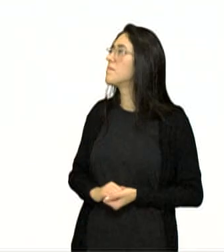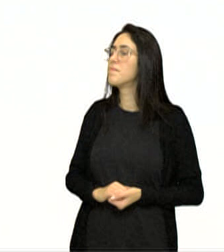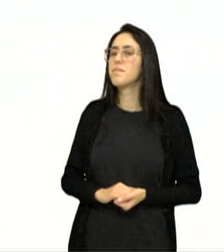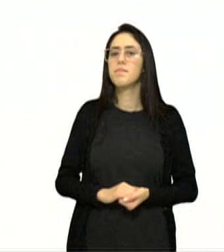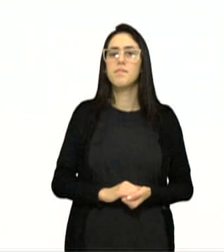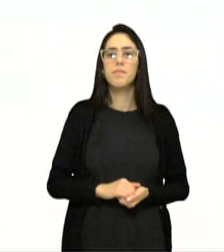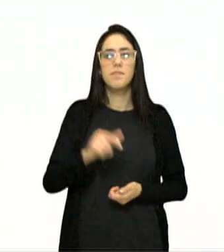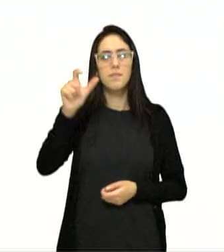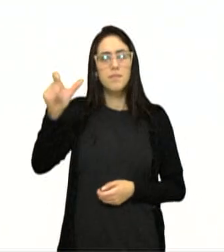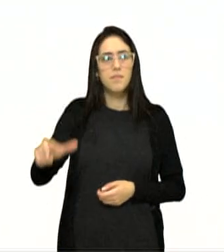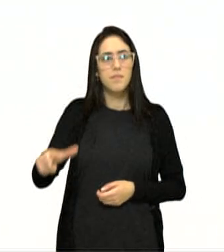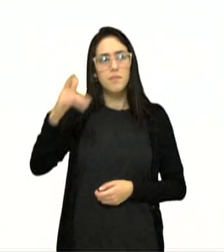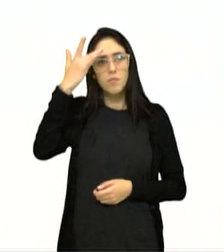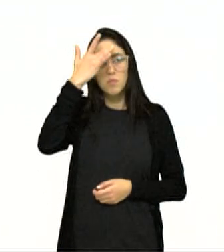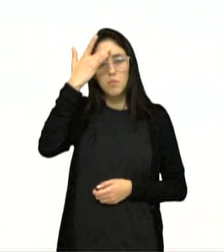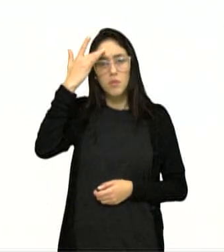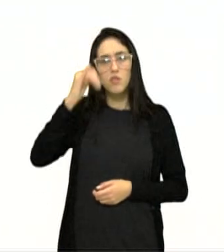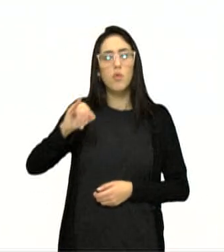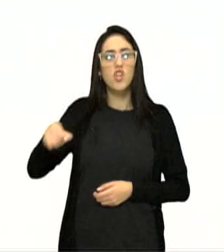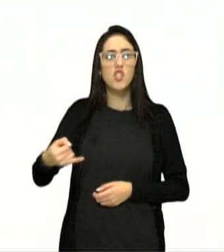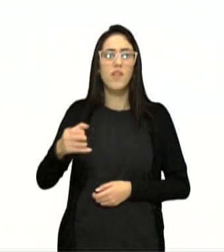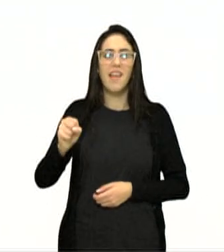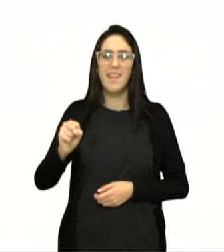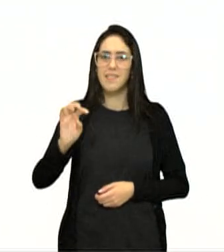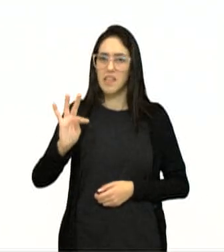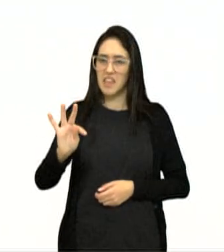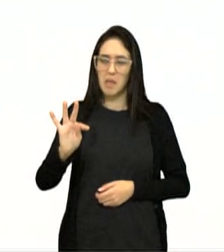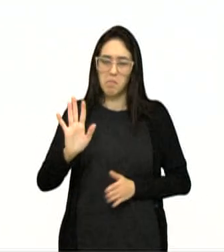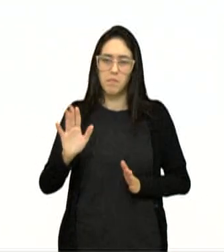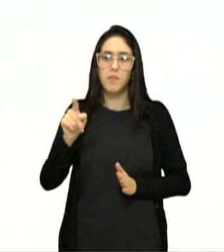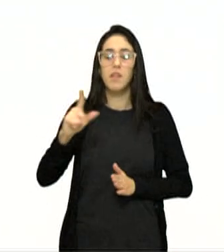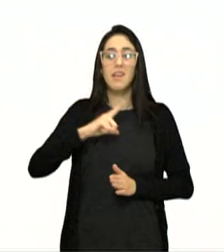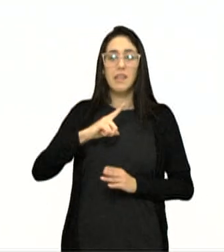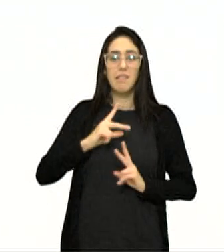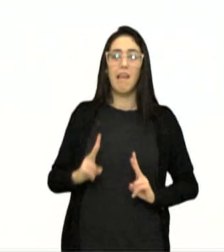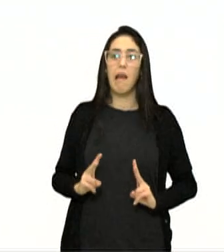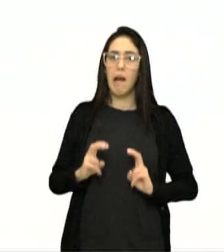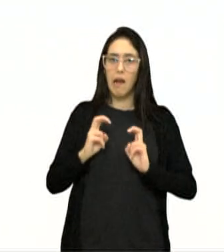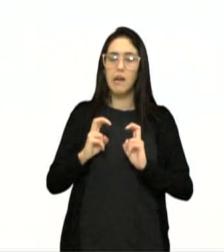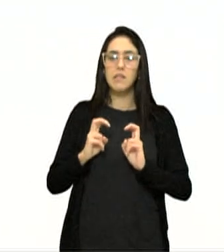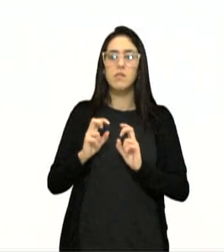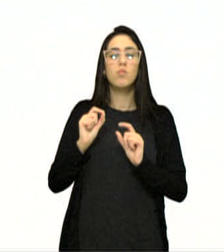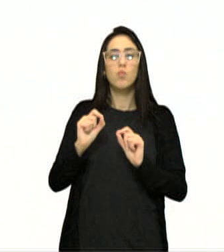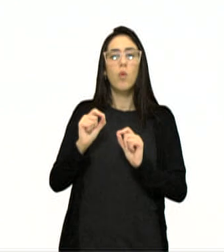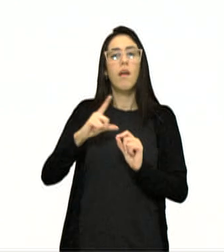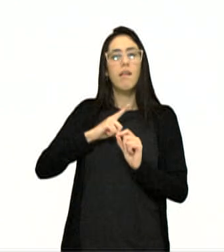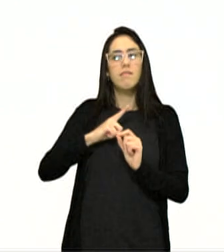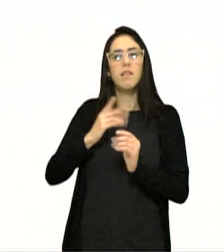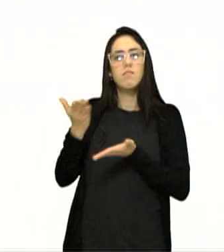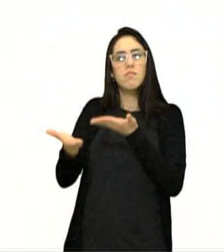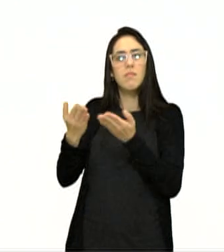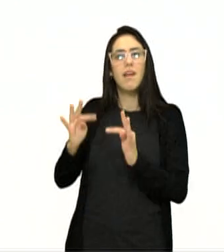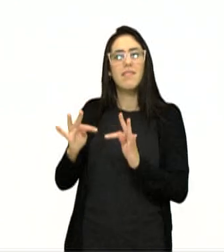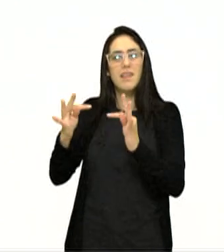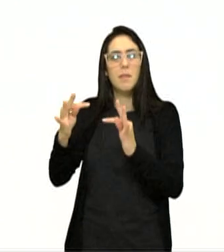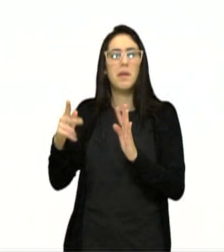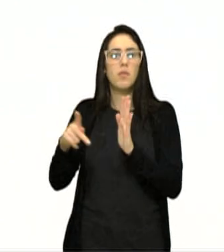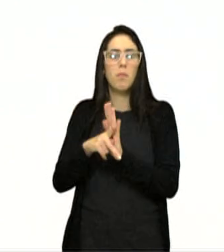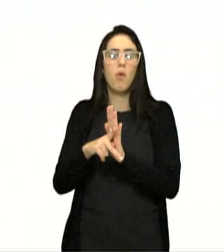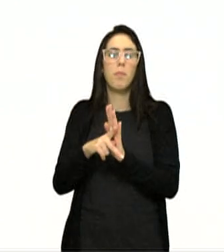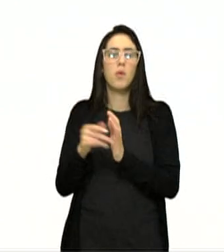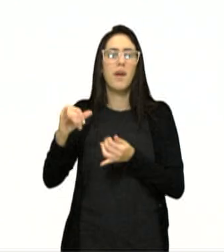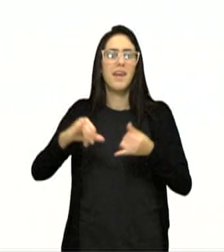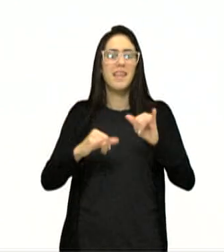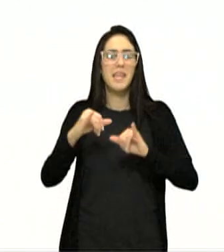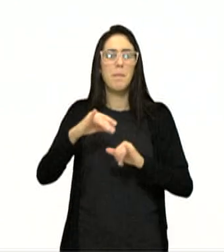paciente JST, portador de um diagnóstico de câncer, foi prescrito um tratamento quimioterápico, após o qual